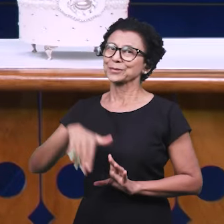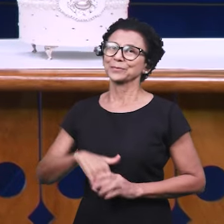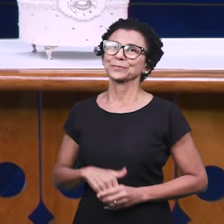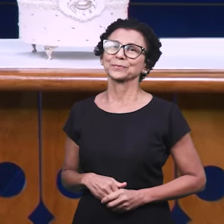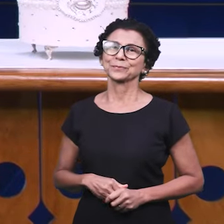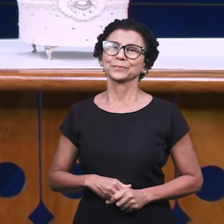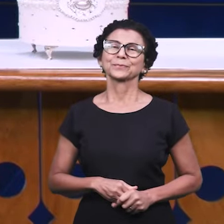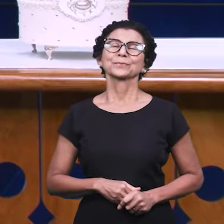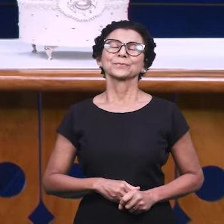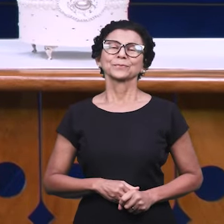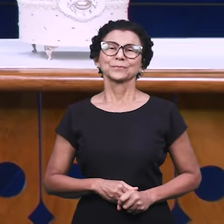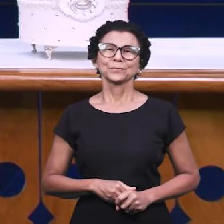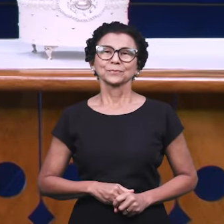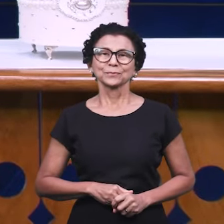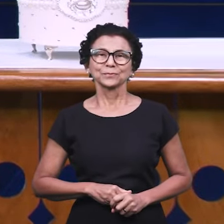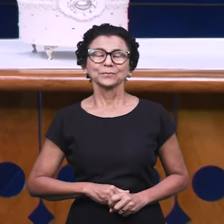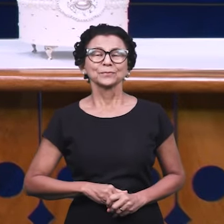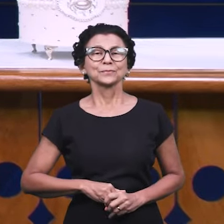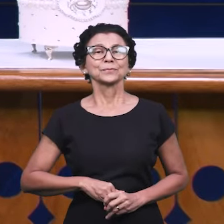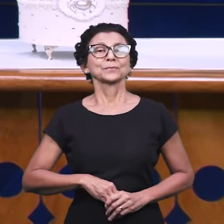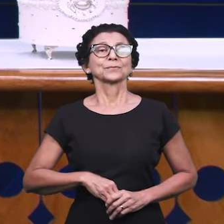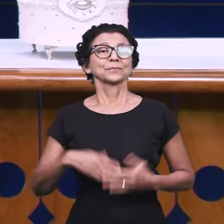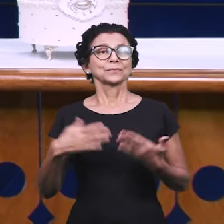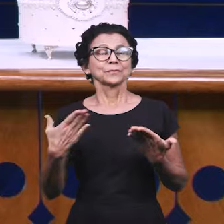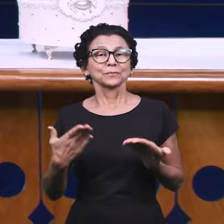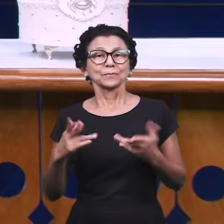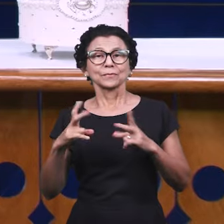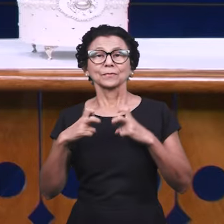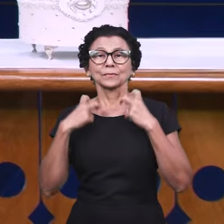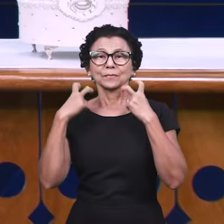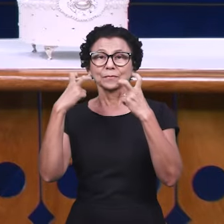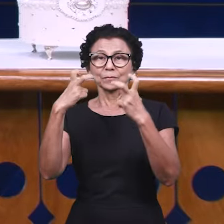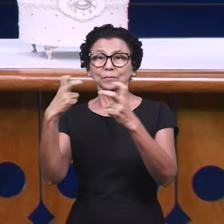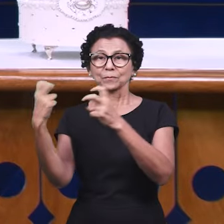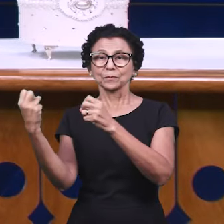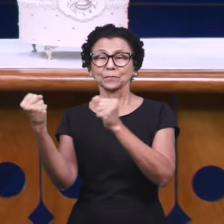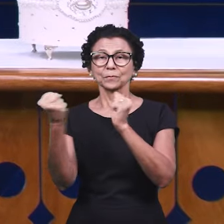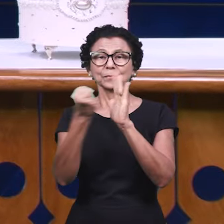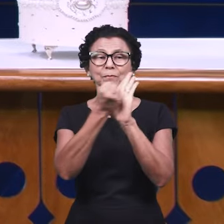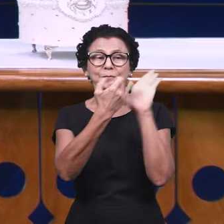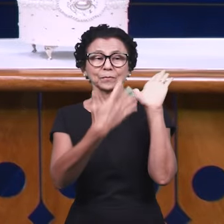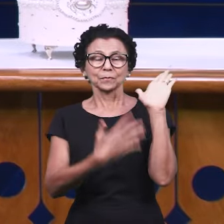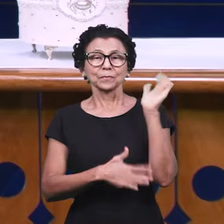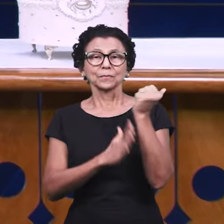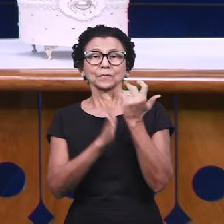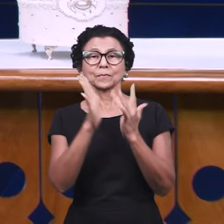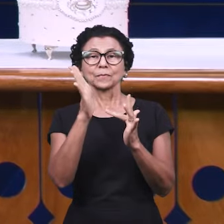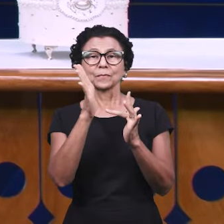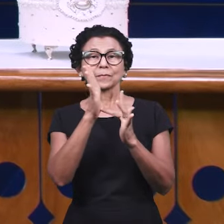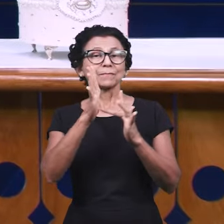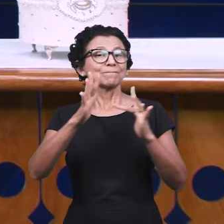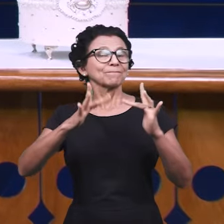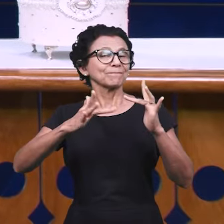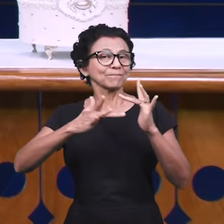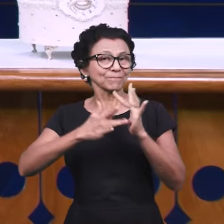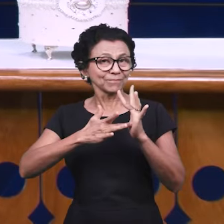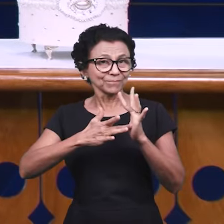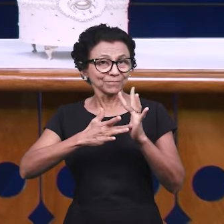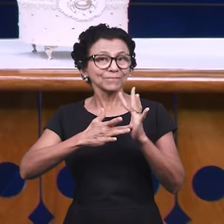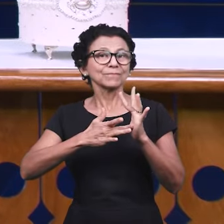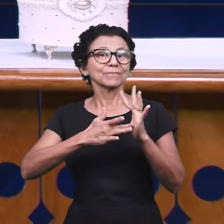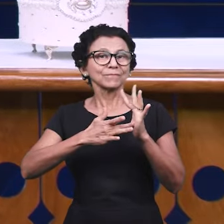que é o sacrifício do seu Filho, de Jesus. Jesus morreu, derramou o seu sangue, ou seja,